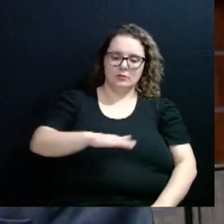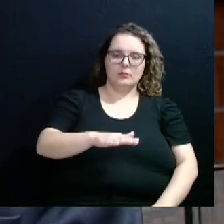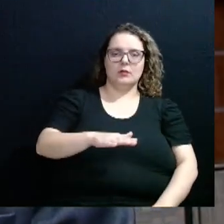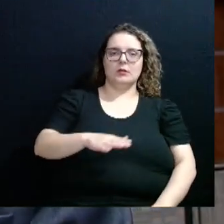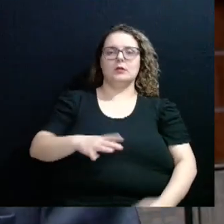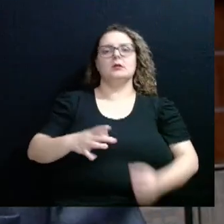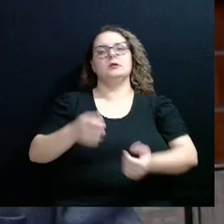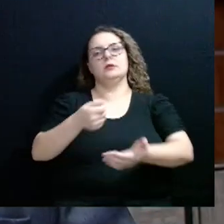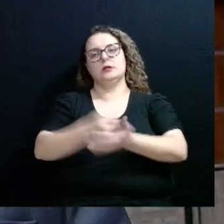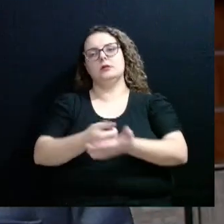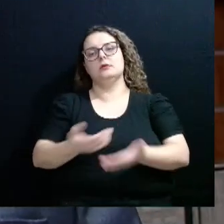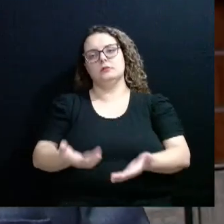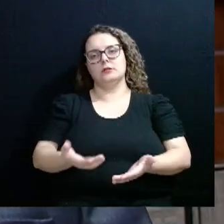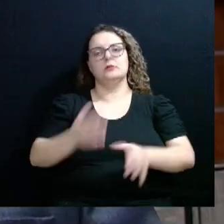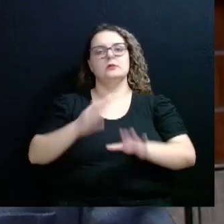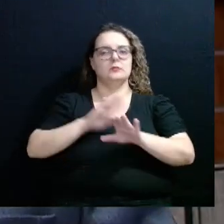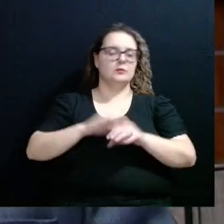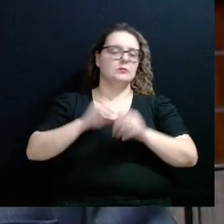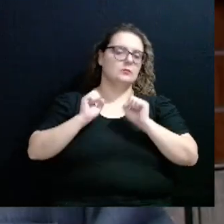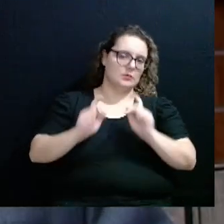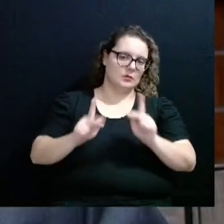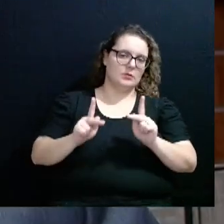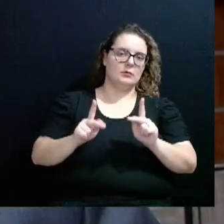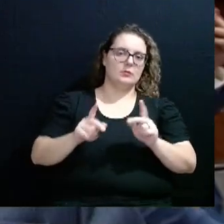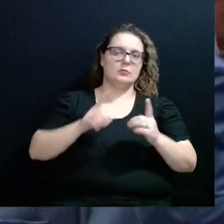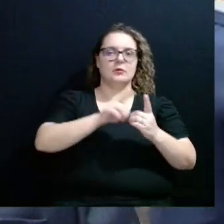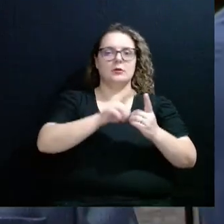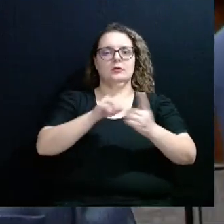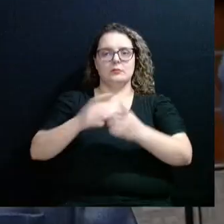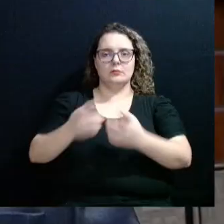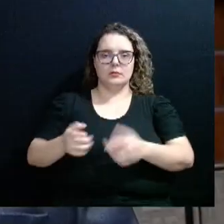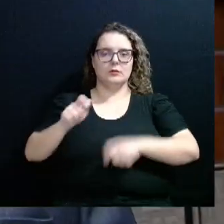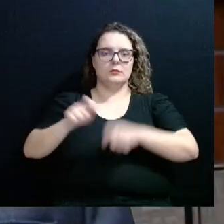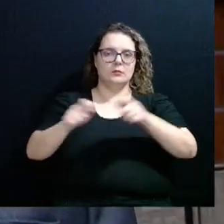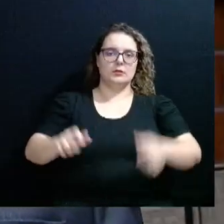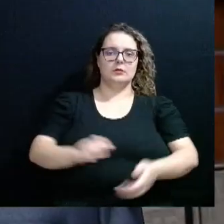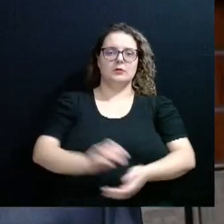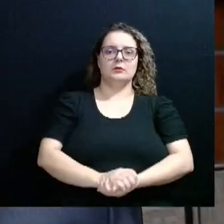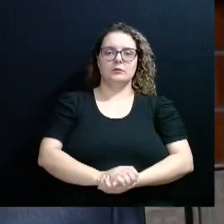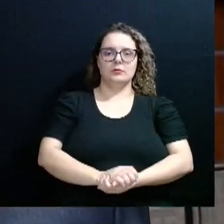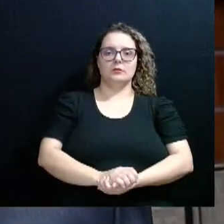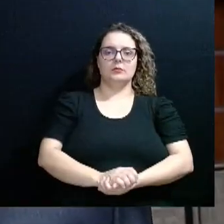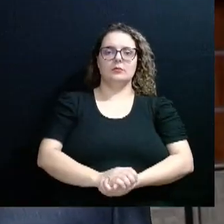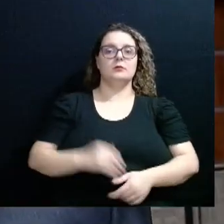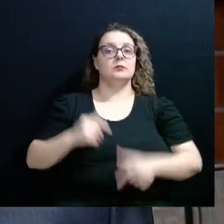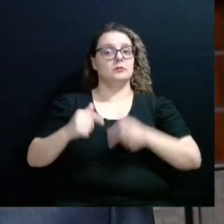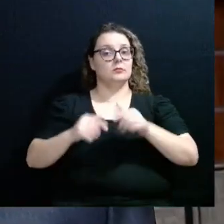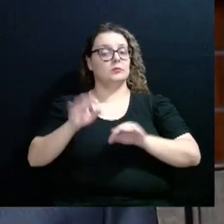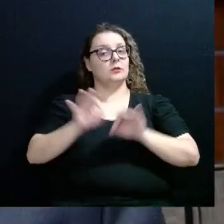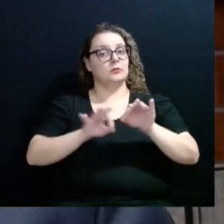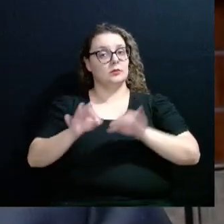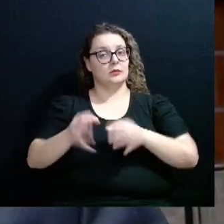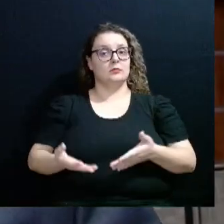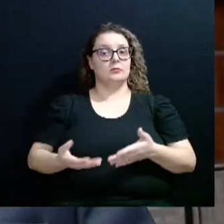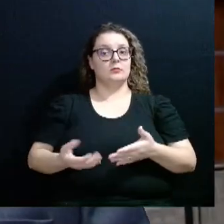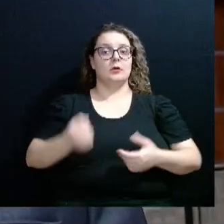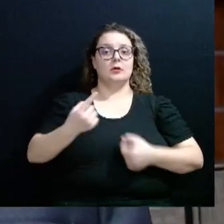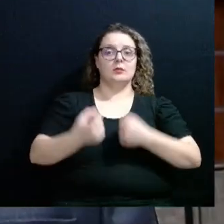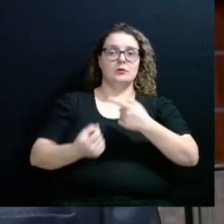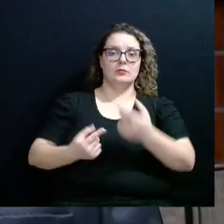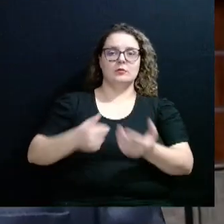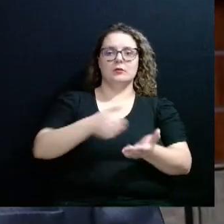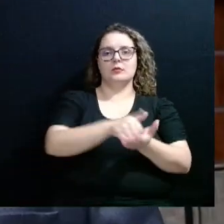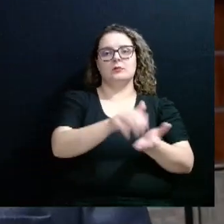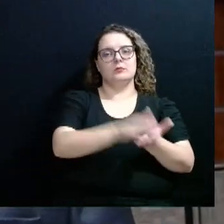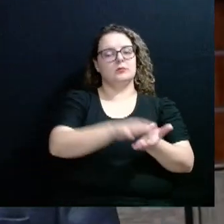ele está funcionando para fazer o atendimento a essas pessoas. Nós estamos trabalhando no projeto para que a gente coloque algum tipo de multa ou sanção,